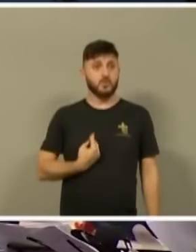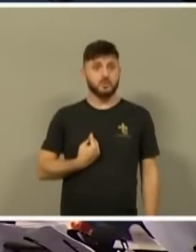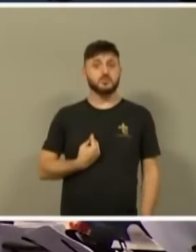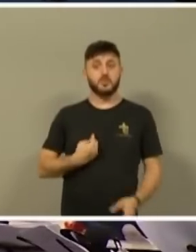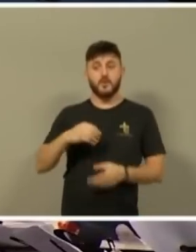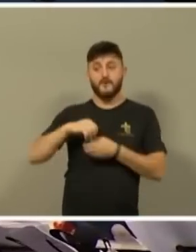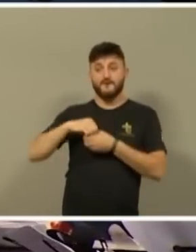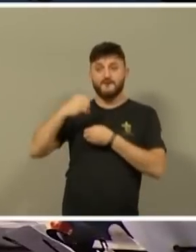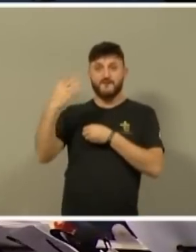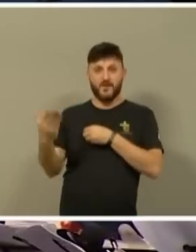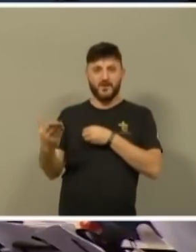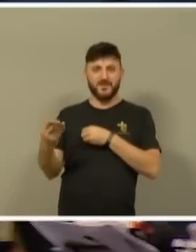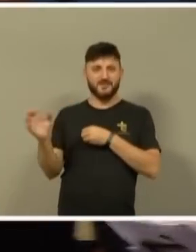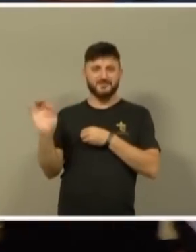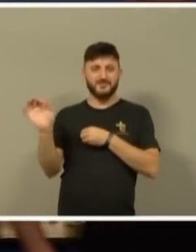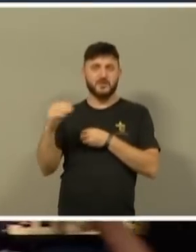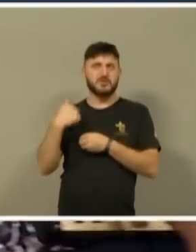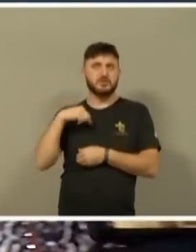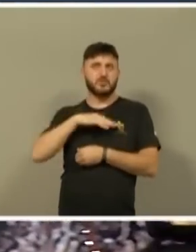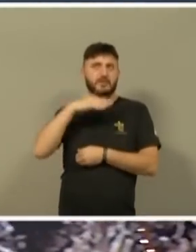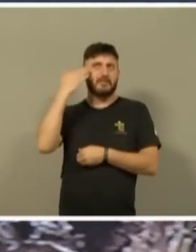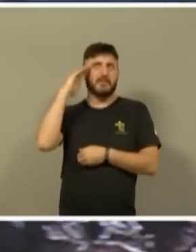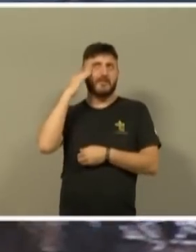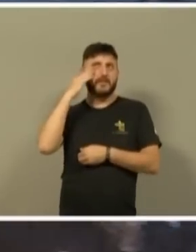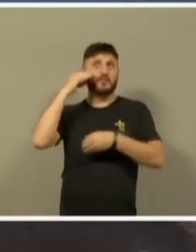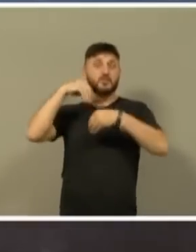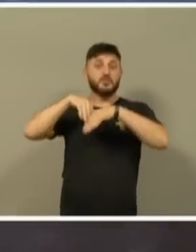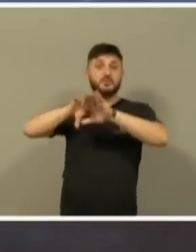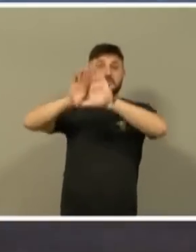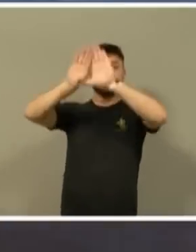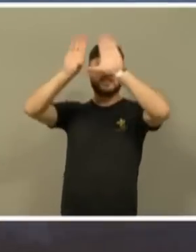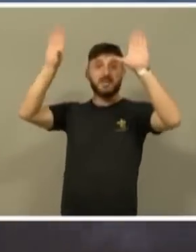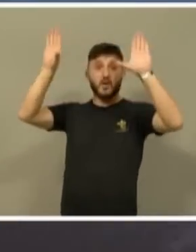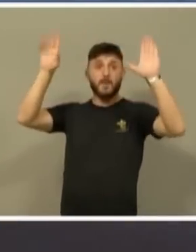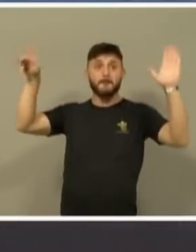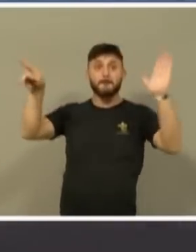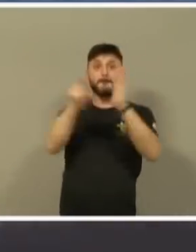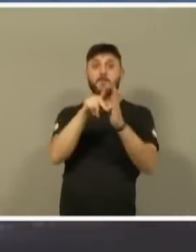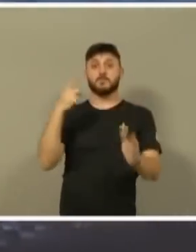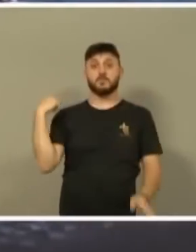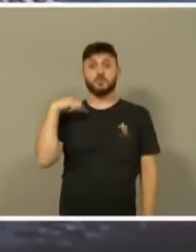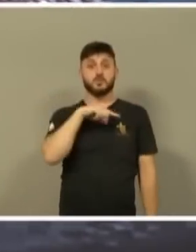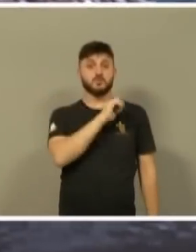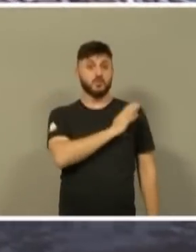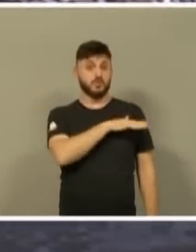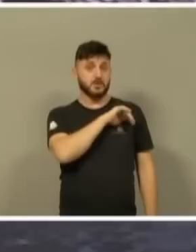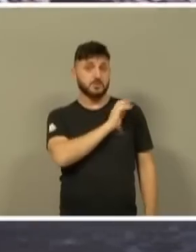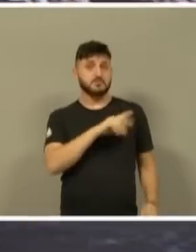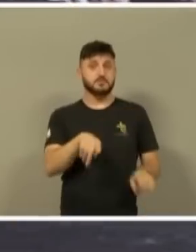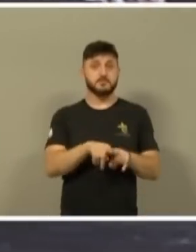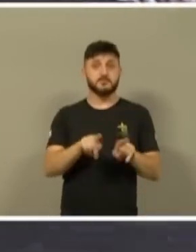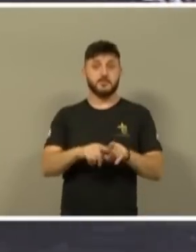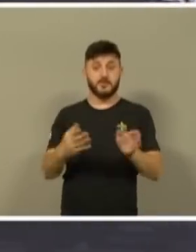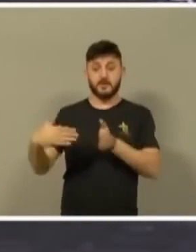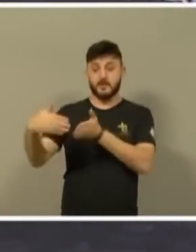nós não entendemos que esse céu do Pai Nosso, eu vou falar amanhã, é o coração dos justos, é o caminho